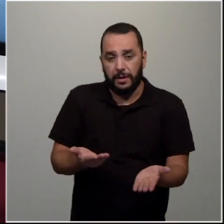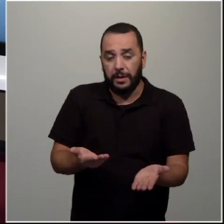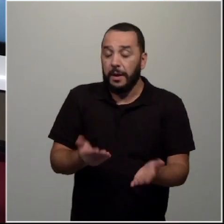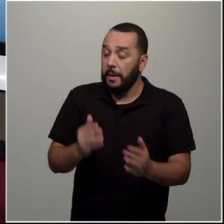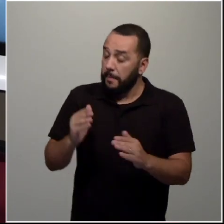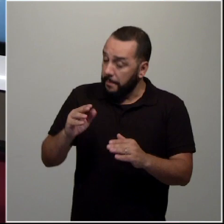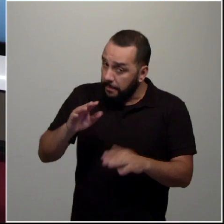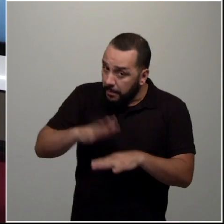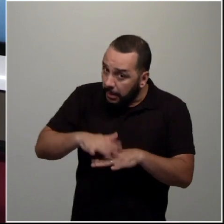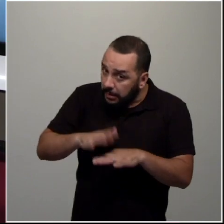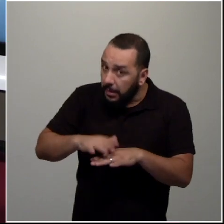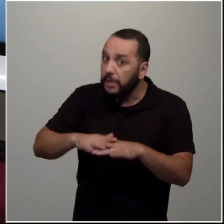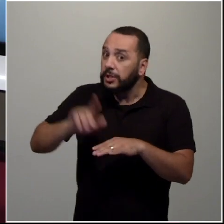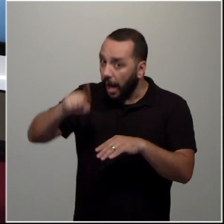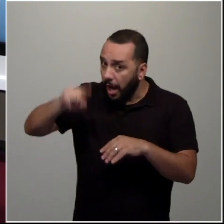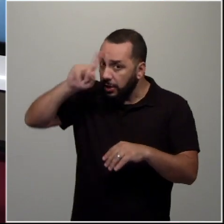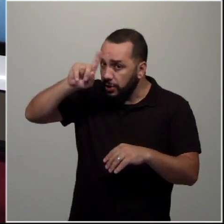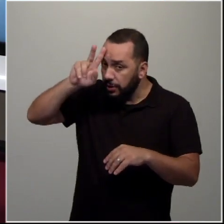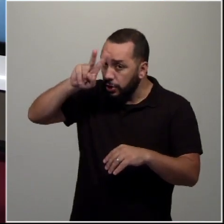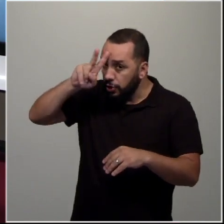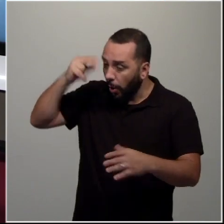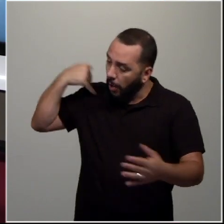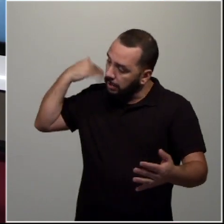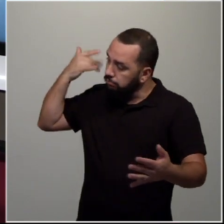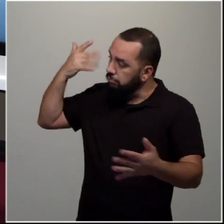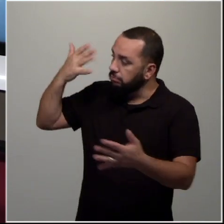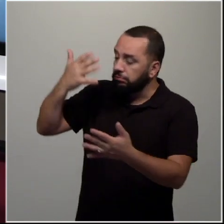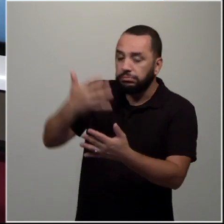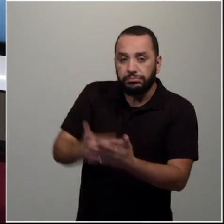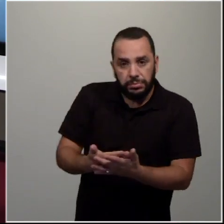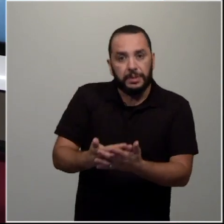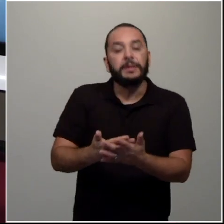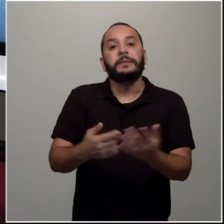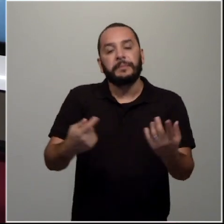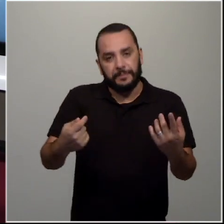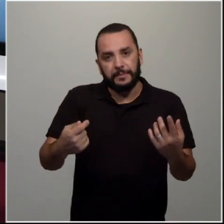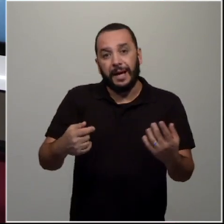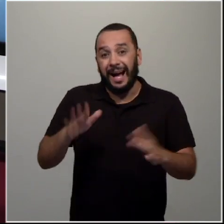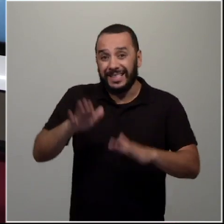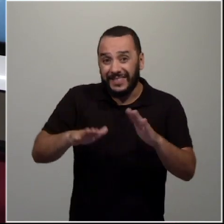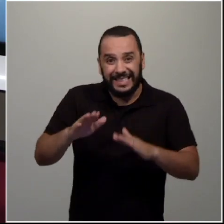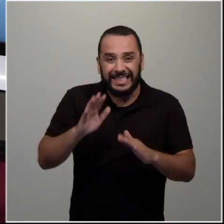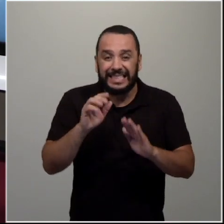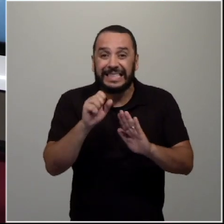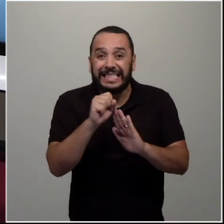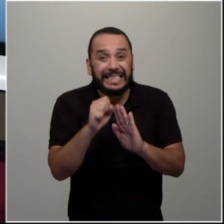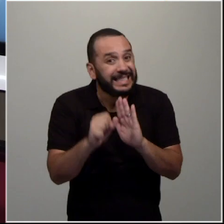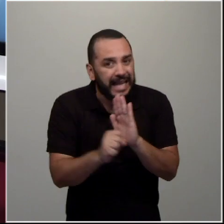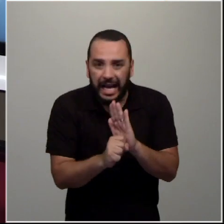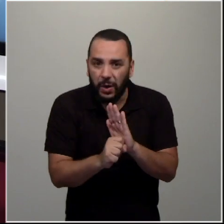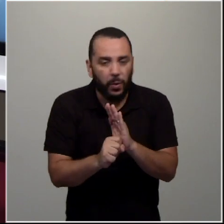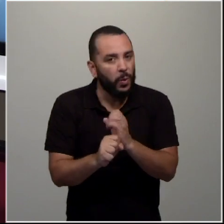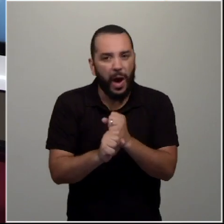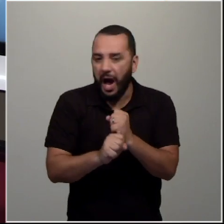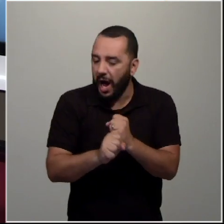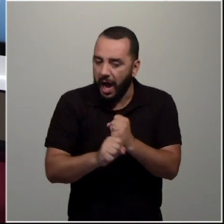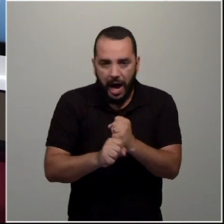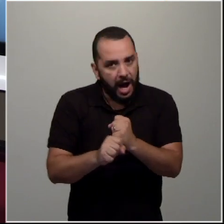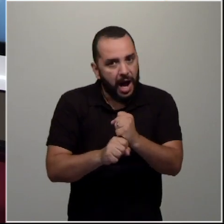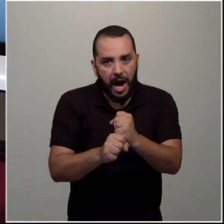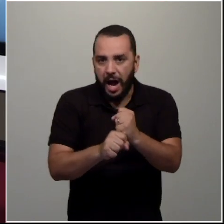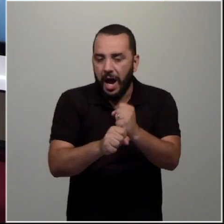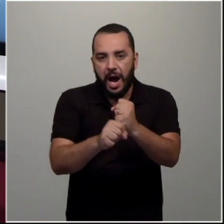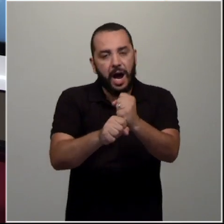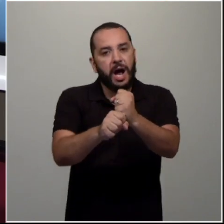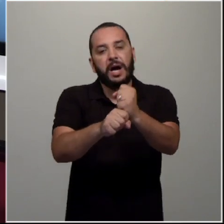e que depende é de muitos séculos às vezes nem milênios muitas vezes para construir idéias